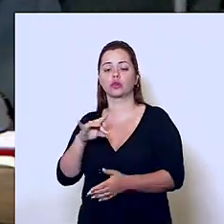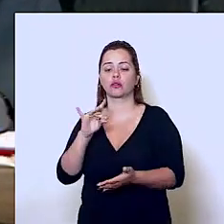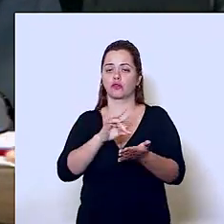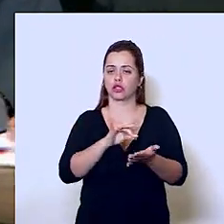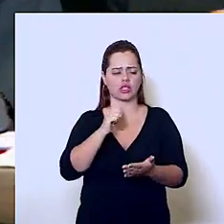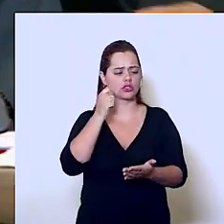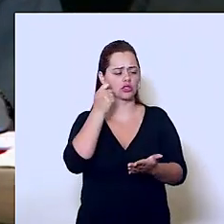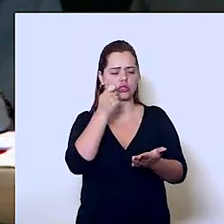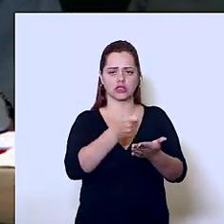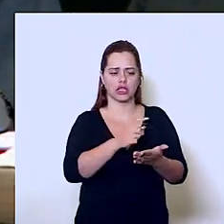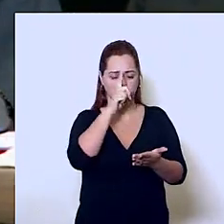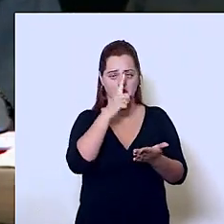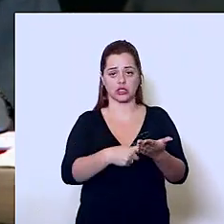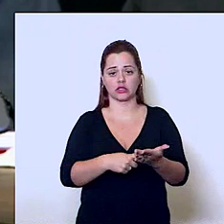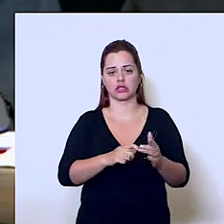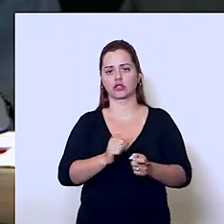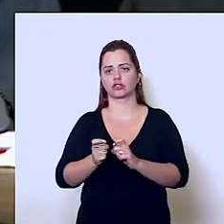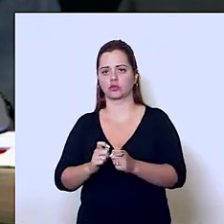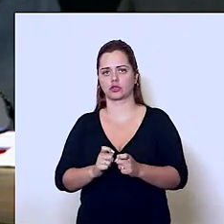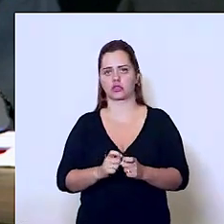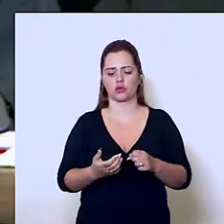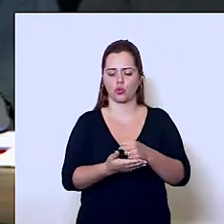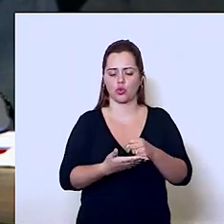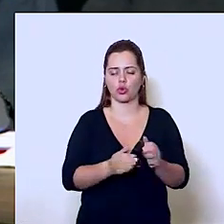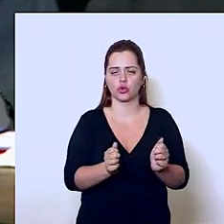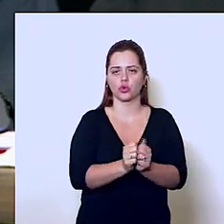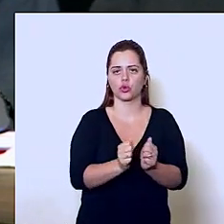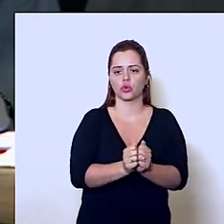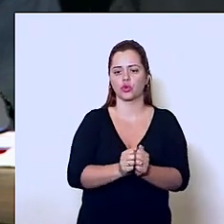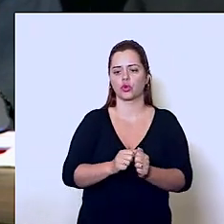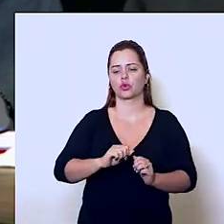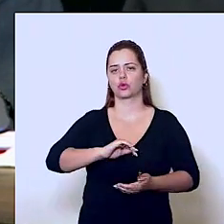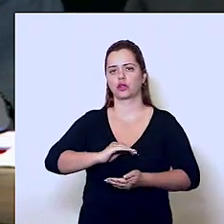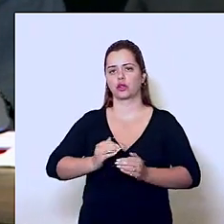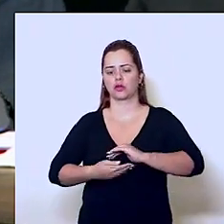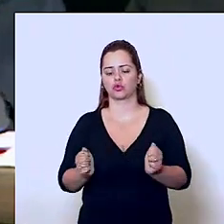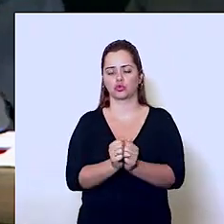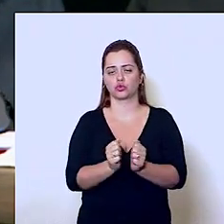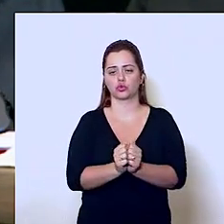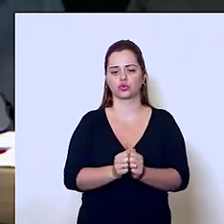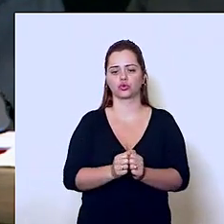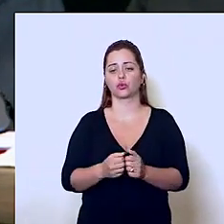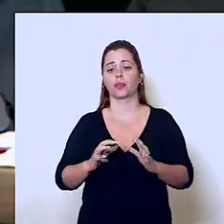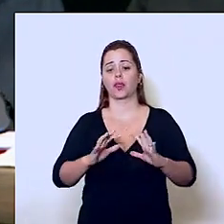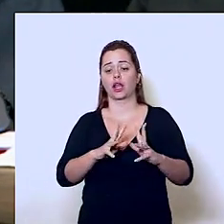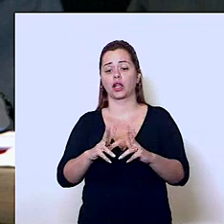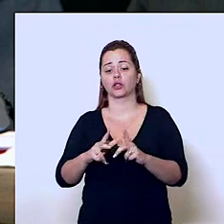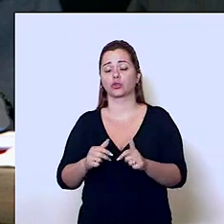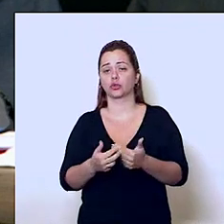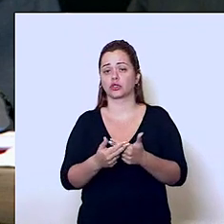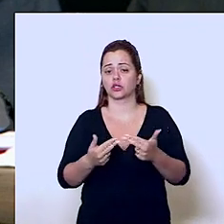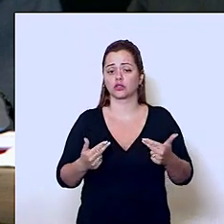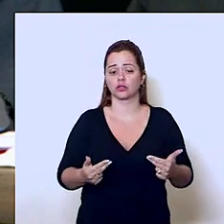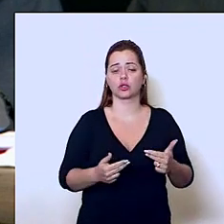administração fossem respaldadas pelo Itamaraty, pela Casa, a criatividade em diversas soluções, eu acho que é uma